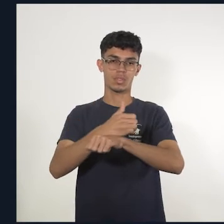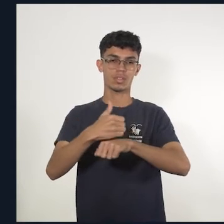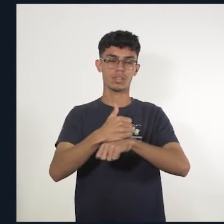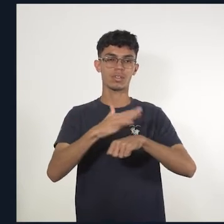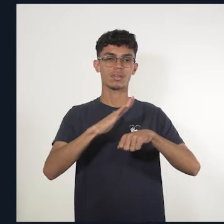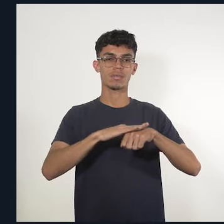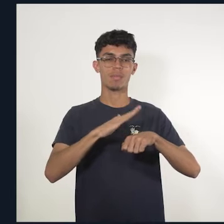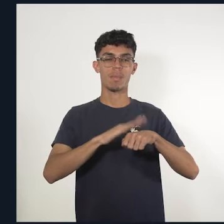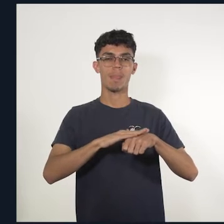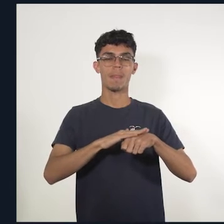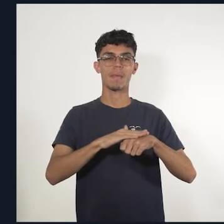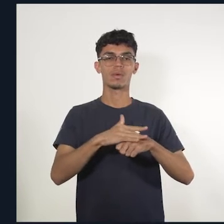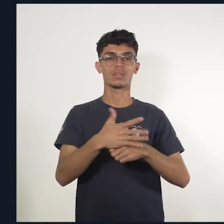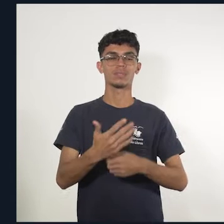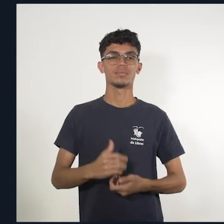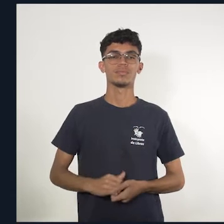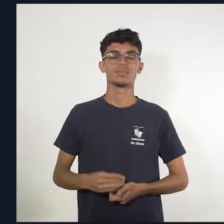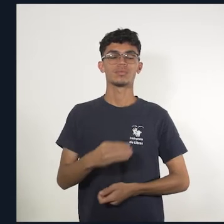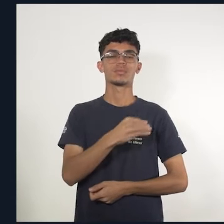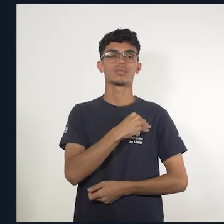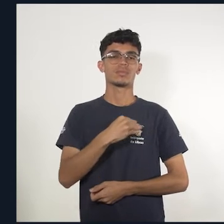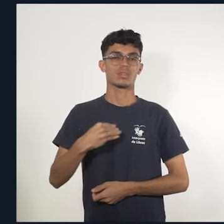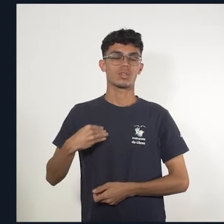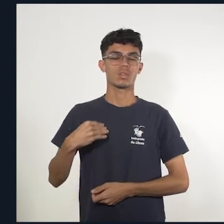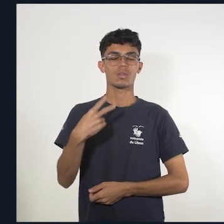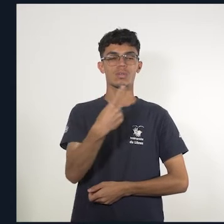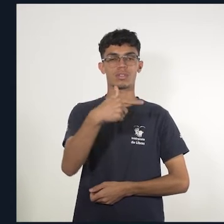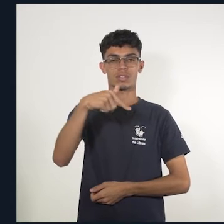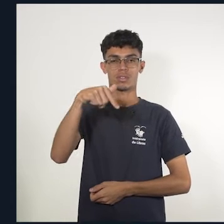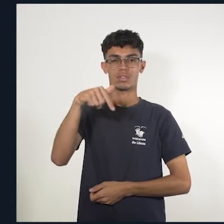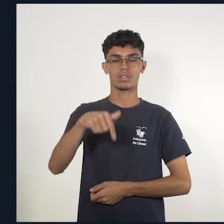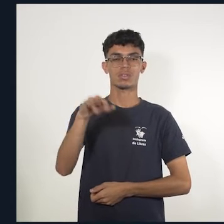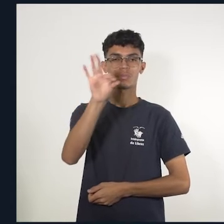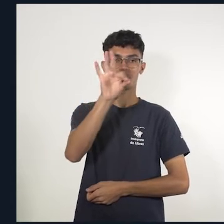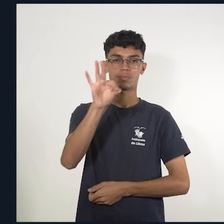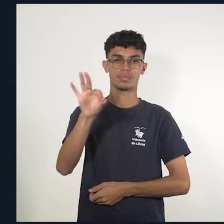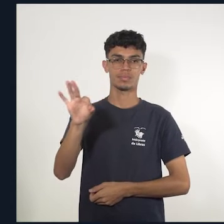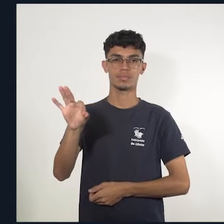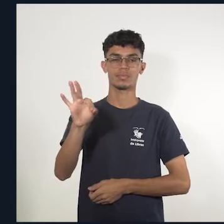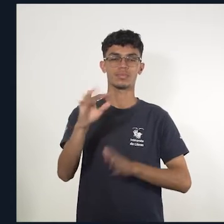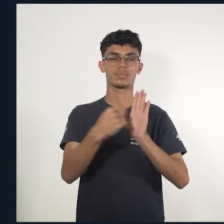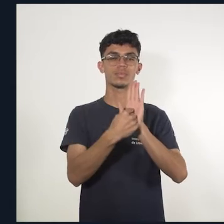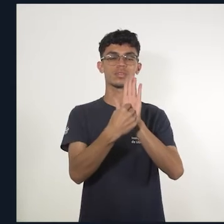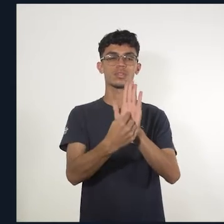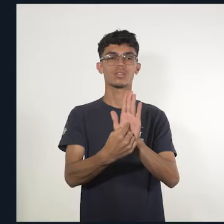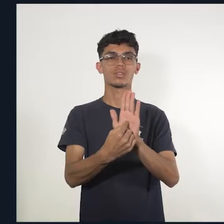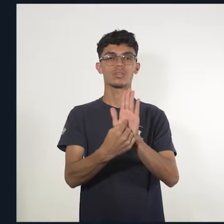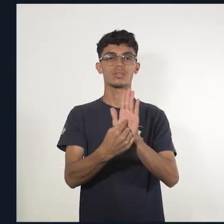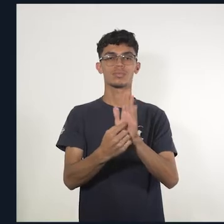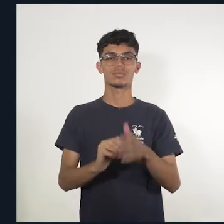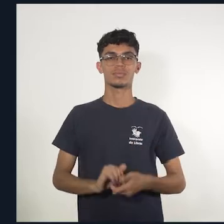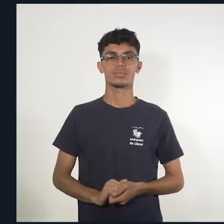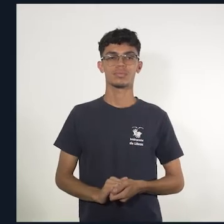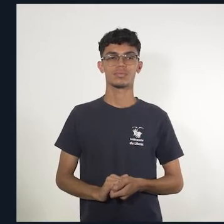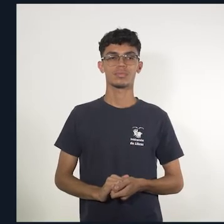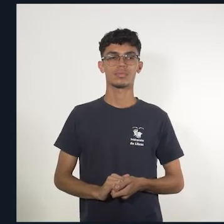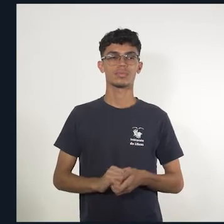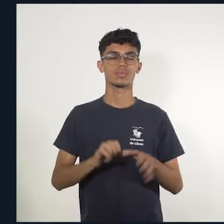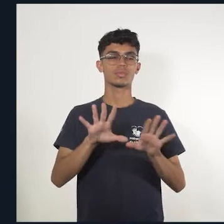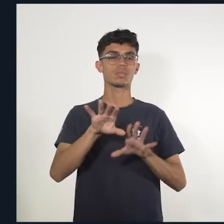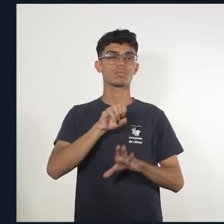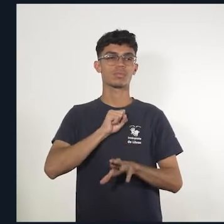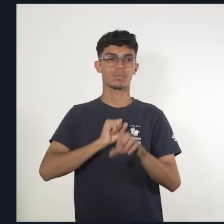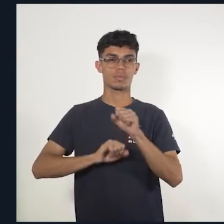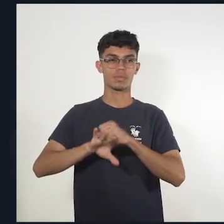testadas na cidade apresentou uma prevalência de 27% de infecção pelo SARS-CoV-2 em profissionais